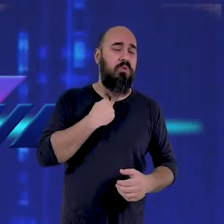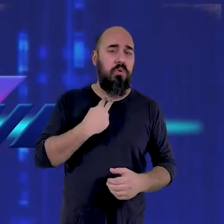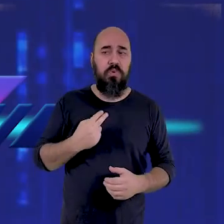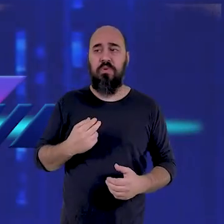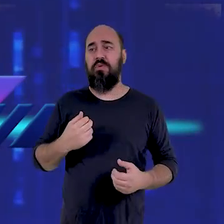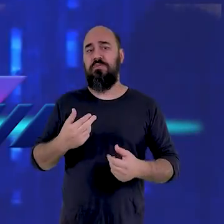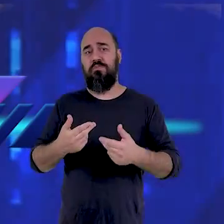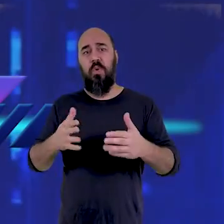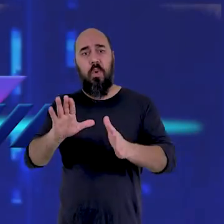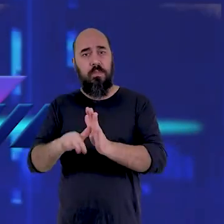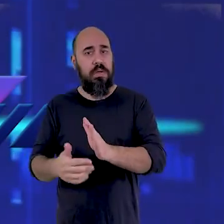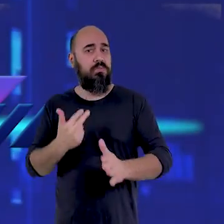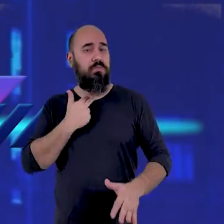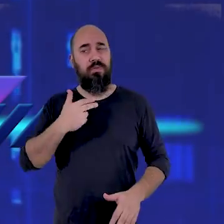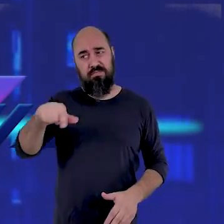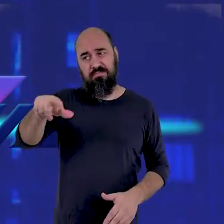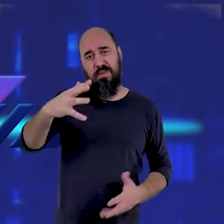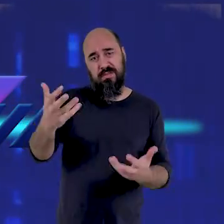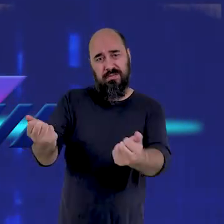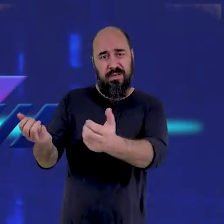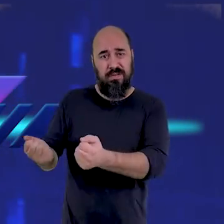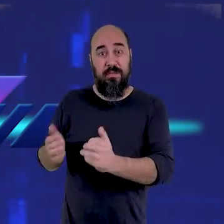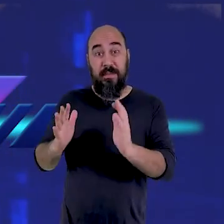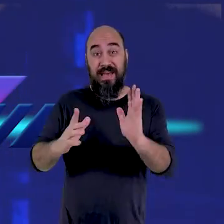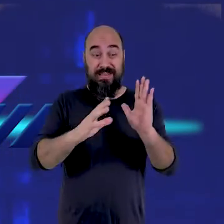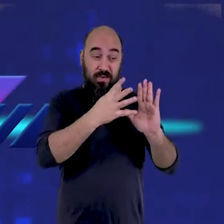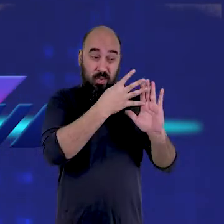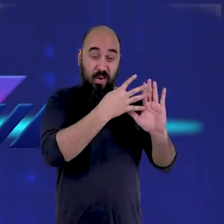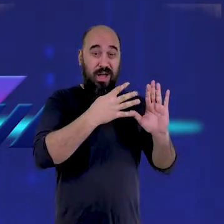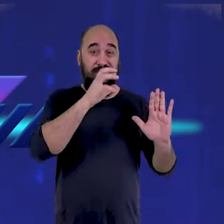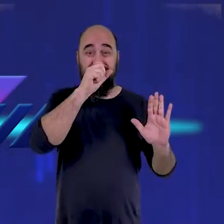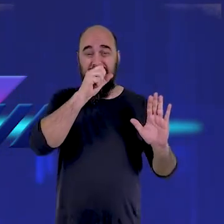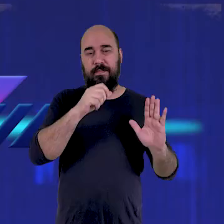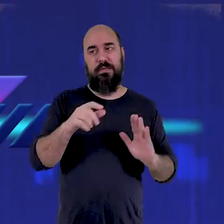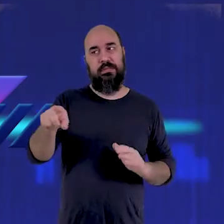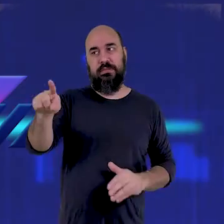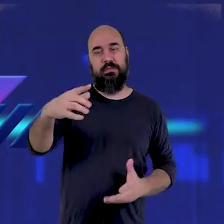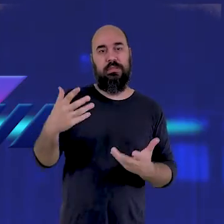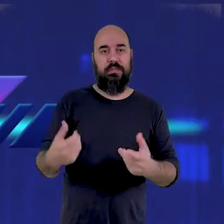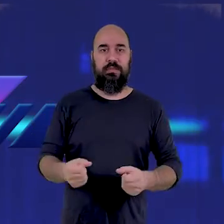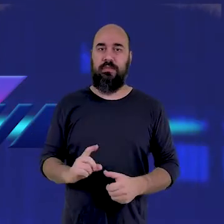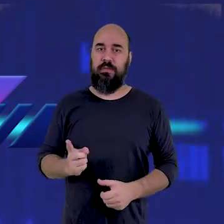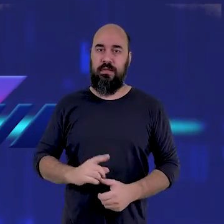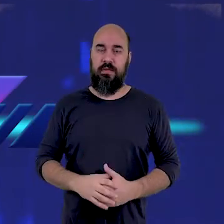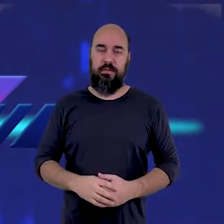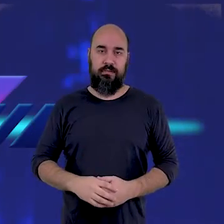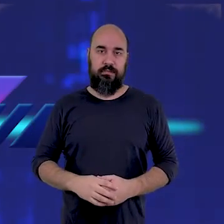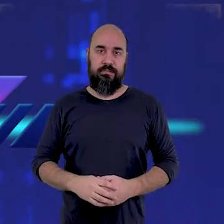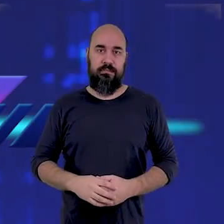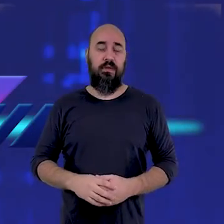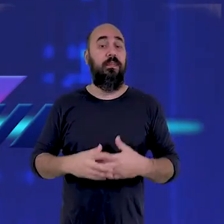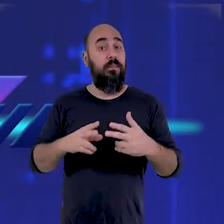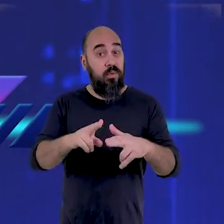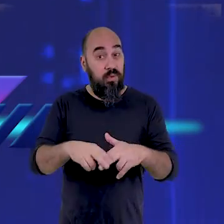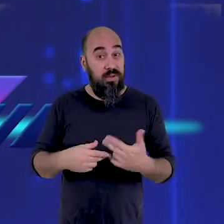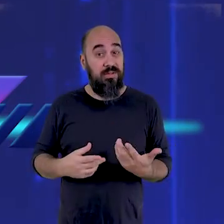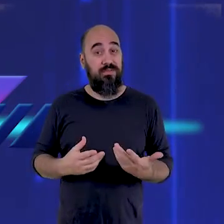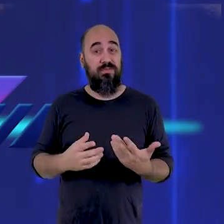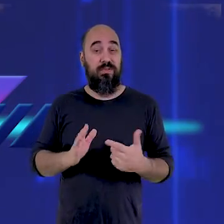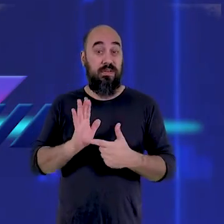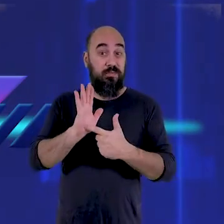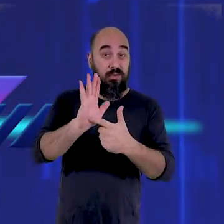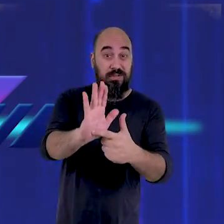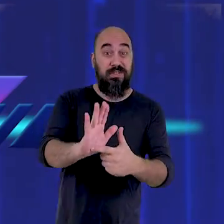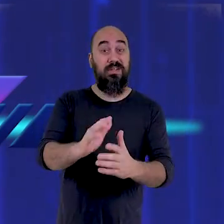vida. Para que você tome uma decisão, para que você se una à verdade, para que você viva a verdade, para que você caminhe junto